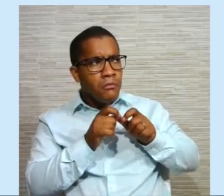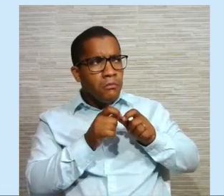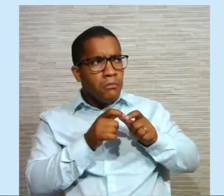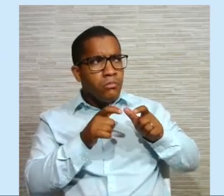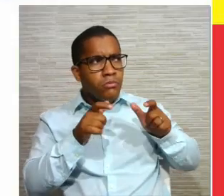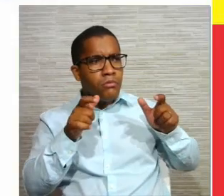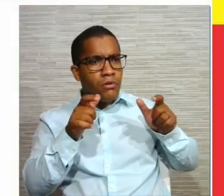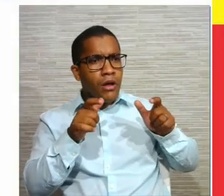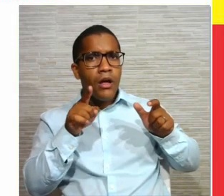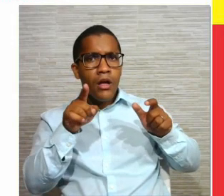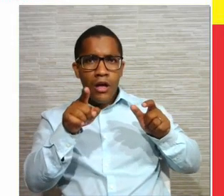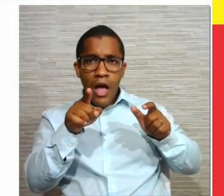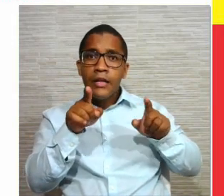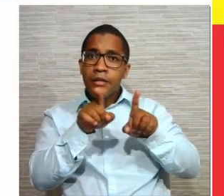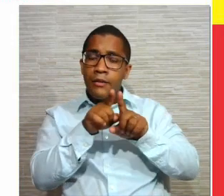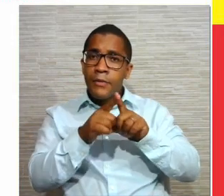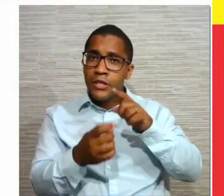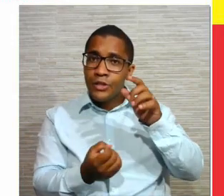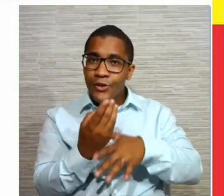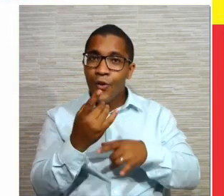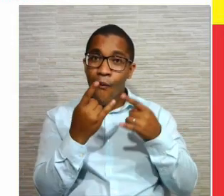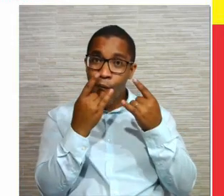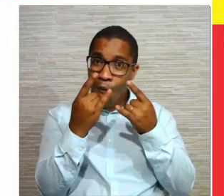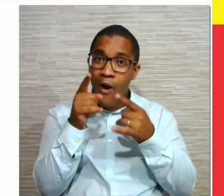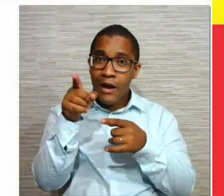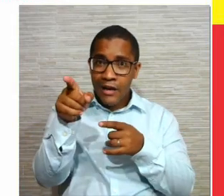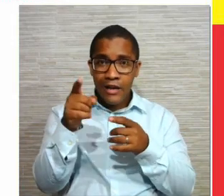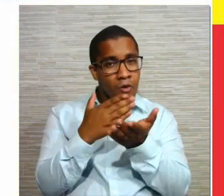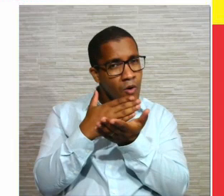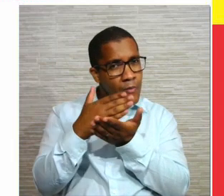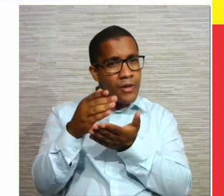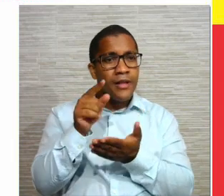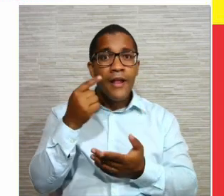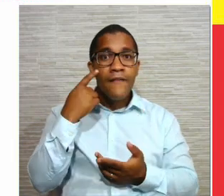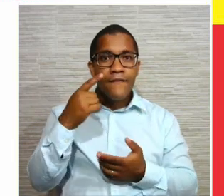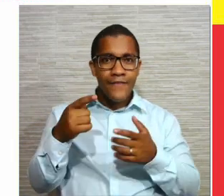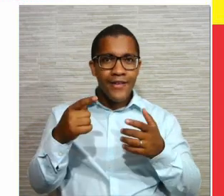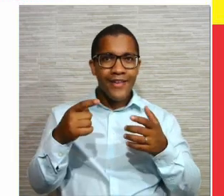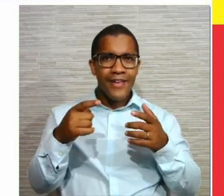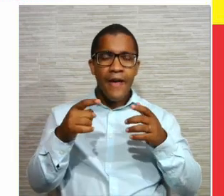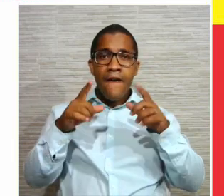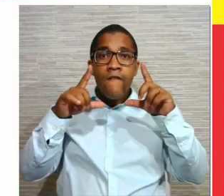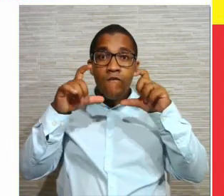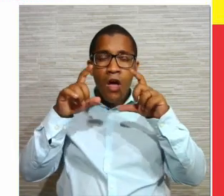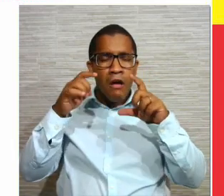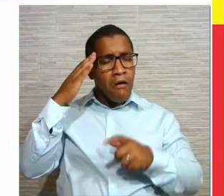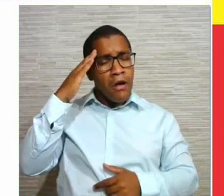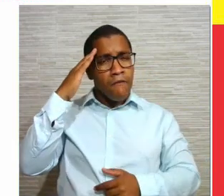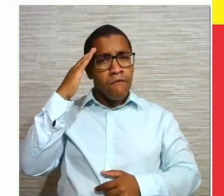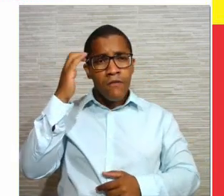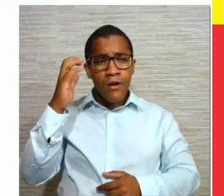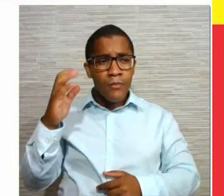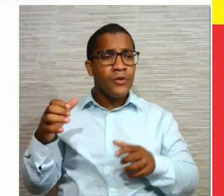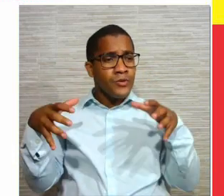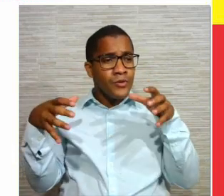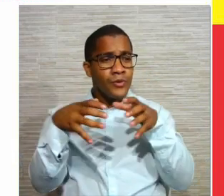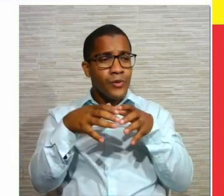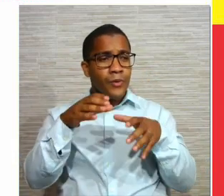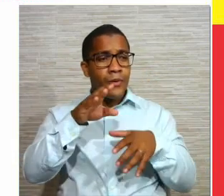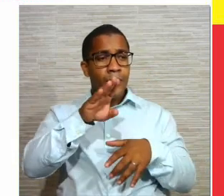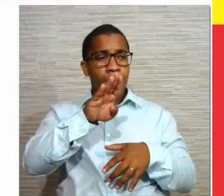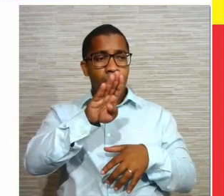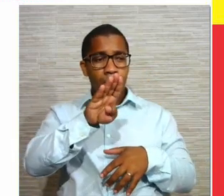também começaram a criar o rock. Na imagem que vocês veem da banda Beatles, essa é uma das fotos mais famosas, né, que muita gente